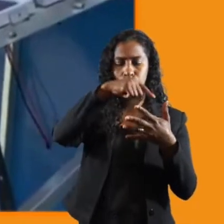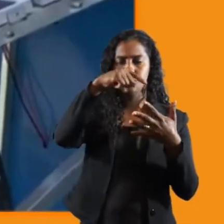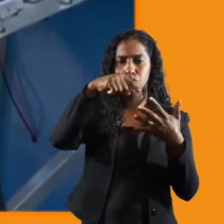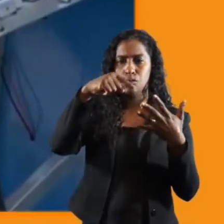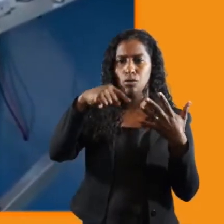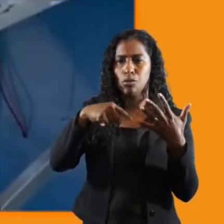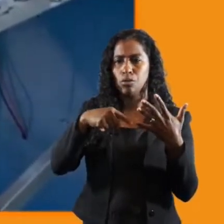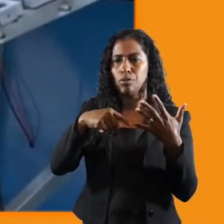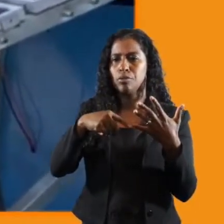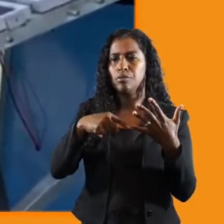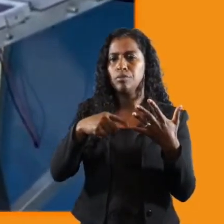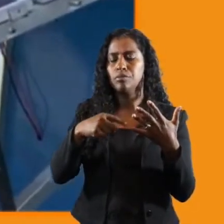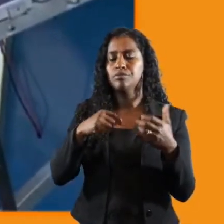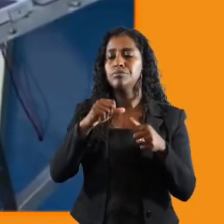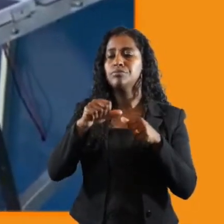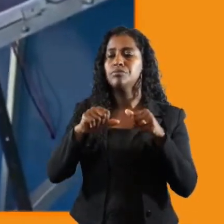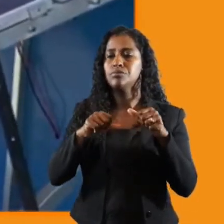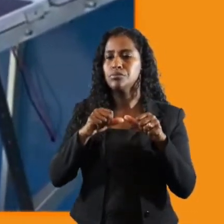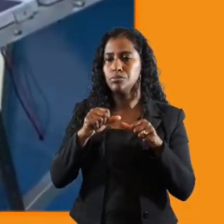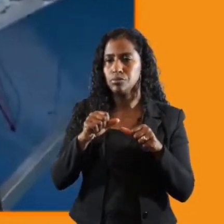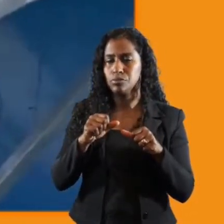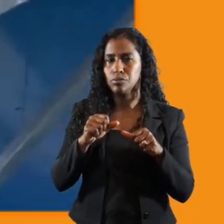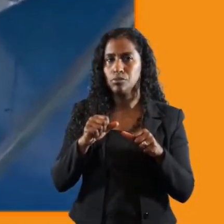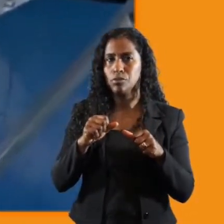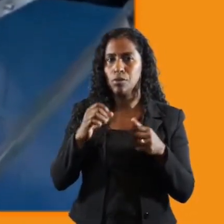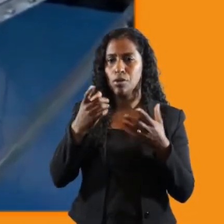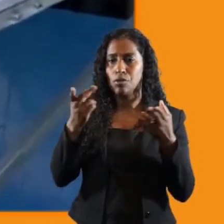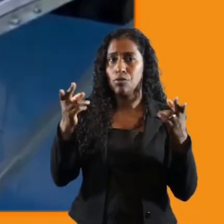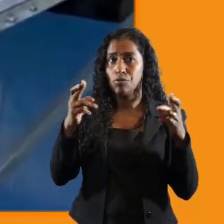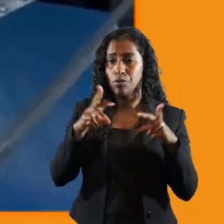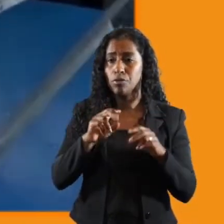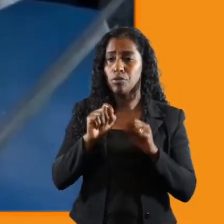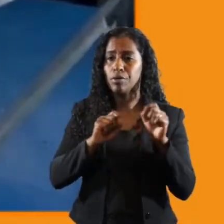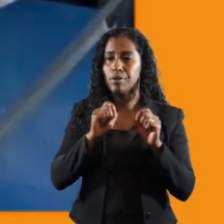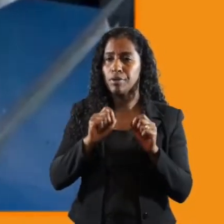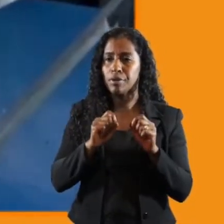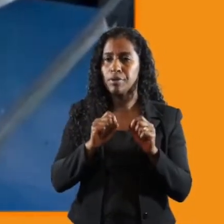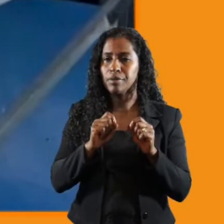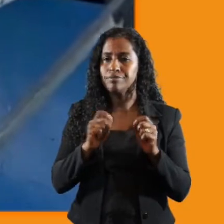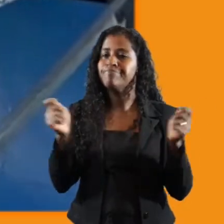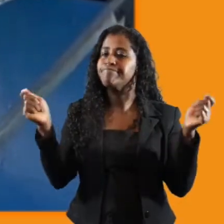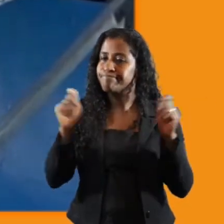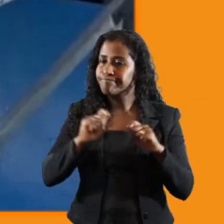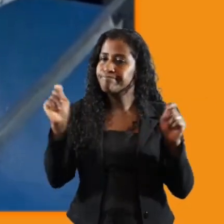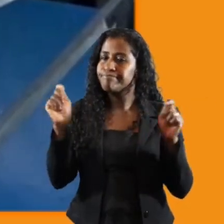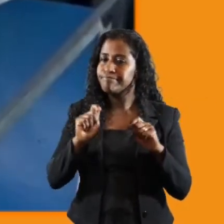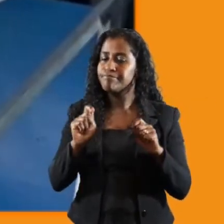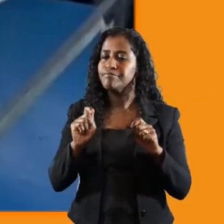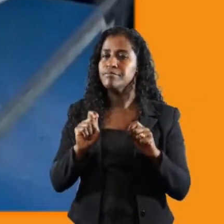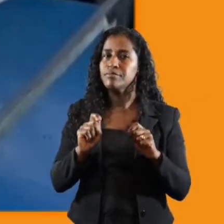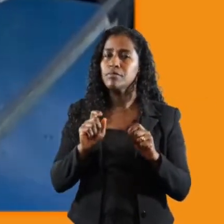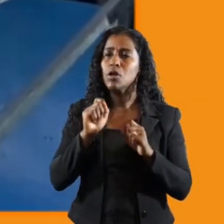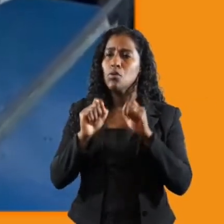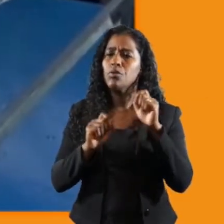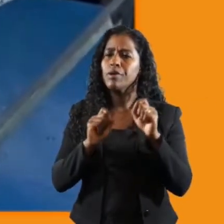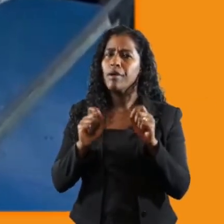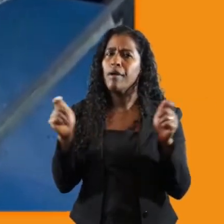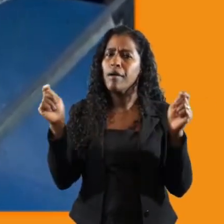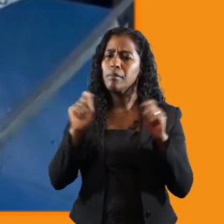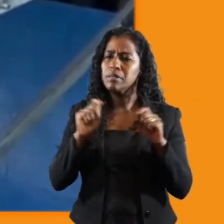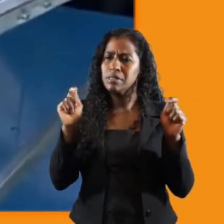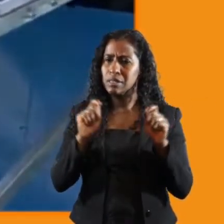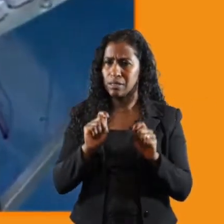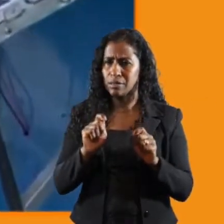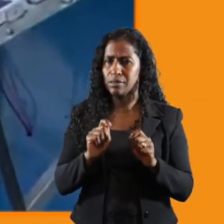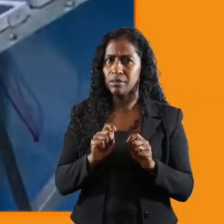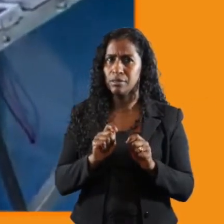monocristalino, policristalino ou filme fino? É a questão da eficiência. Aí tu vai me perguntar assim, bom, mas o que é eficiência? É